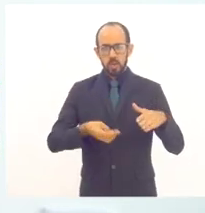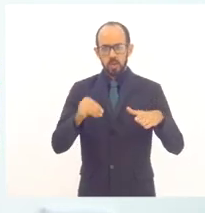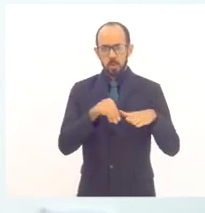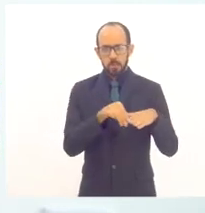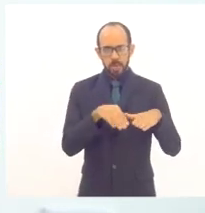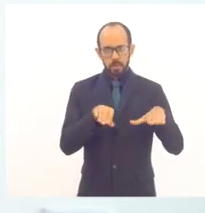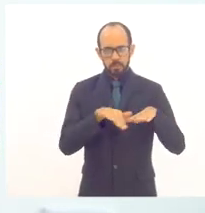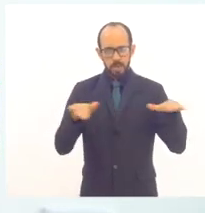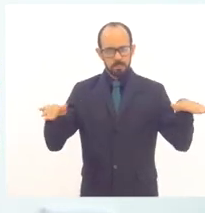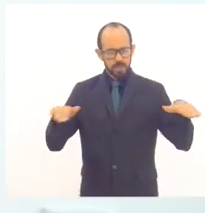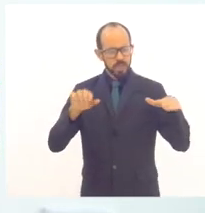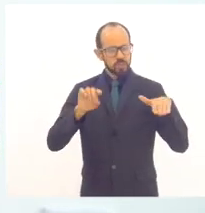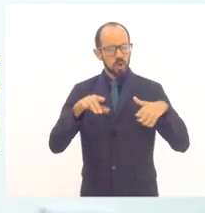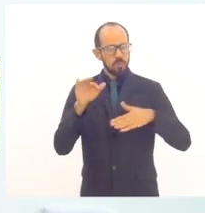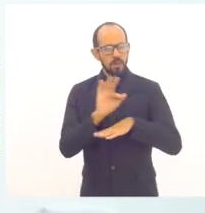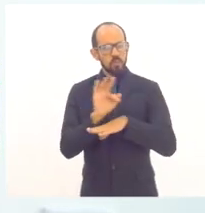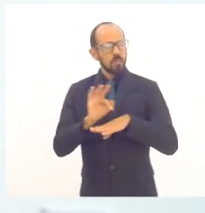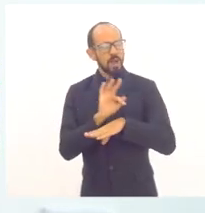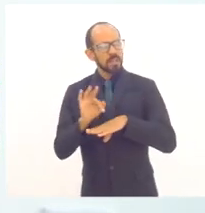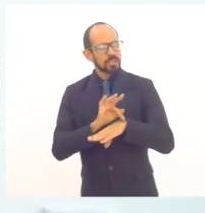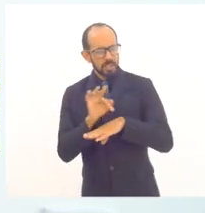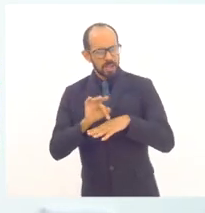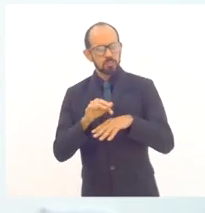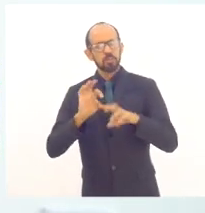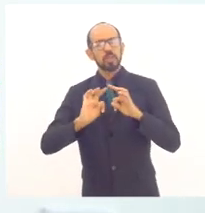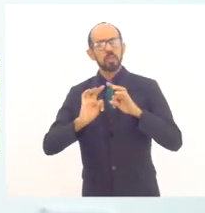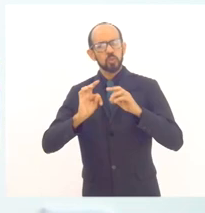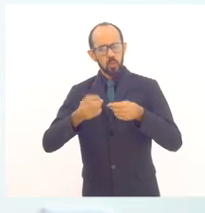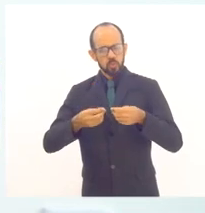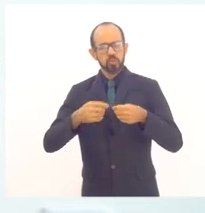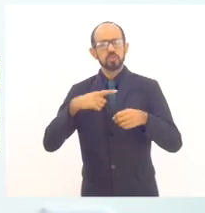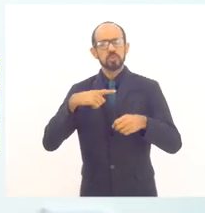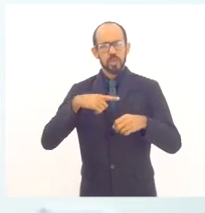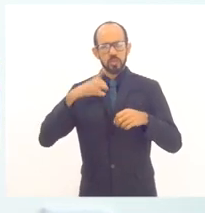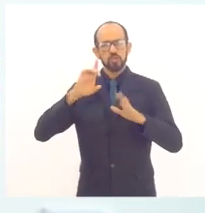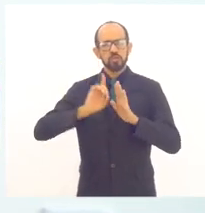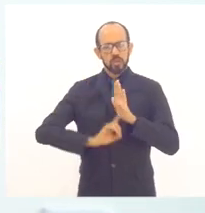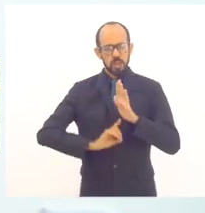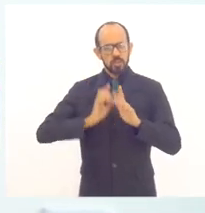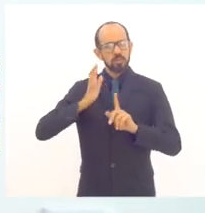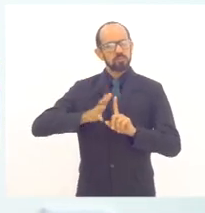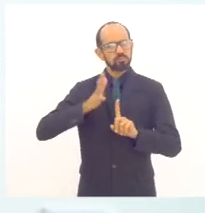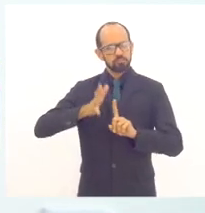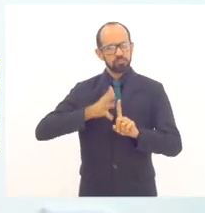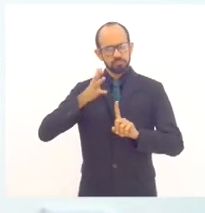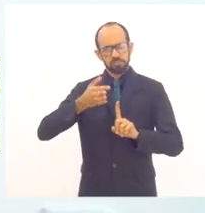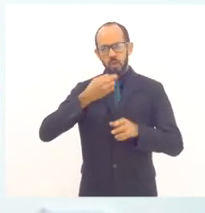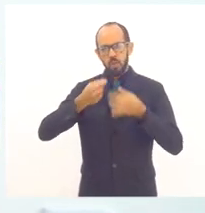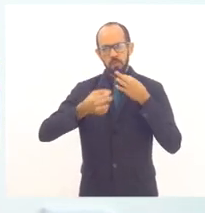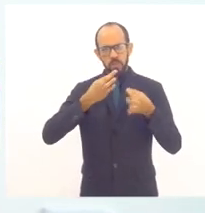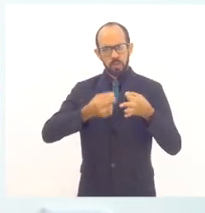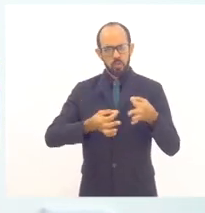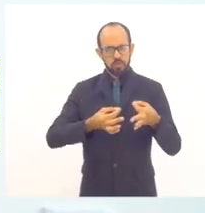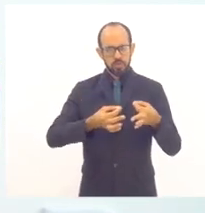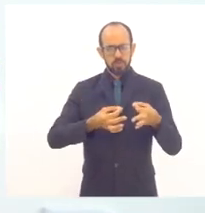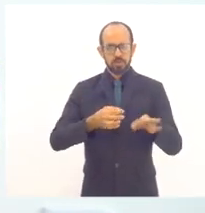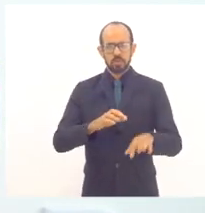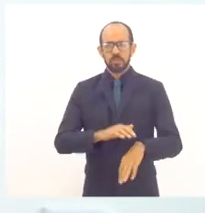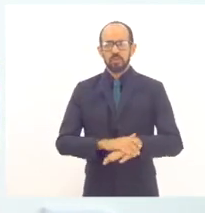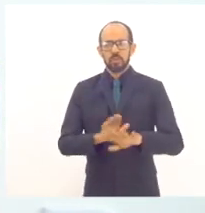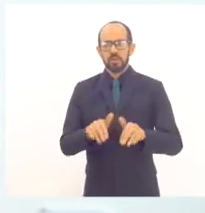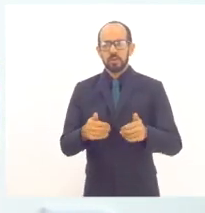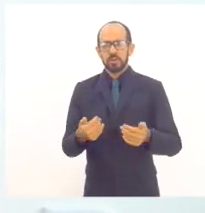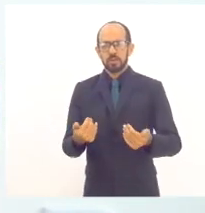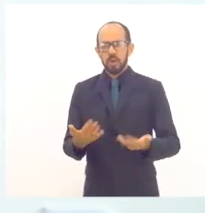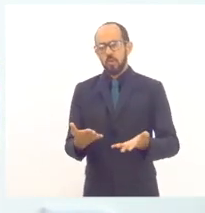uma formalidade, porque todos têm direito à palavra e a expressar suas opiniões. Bom, dito